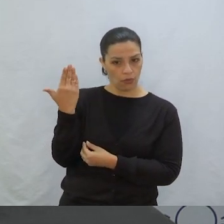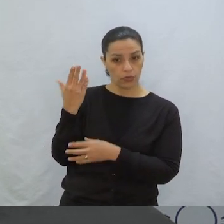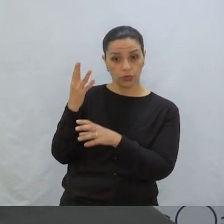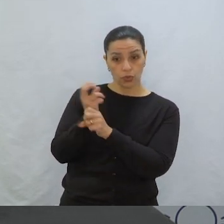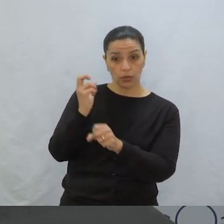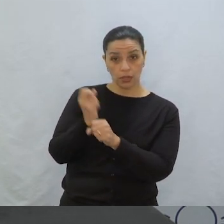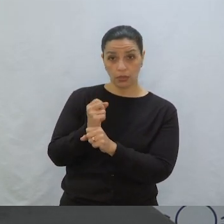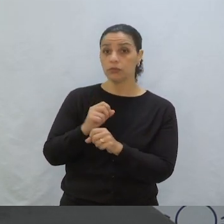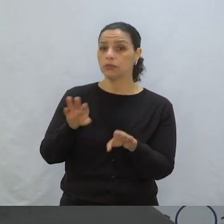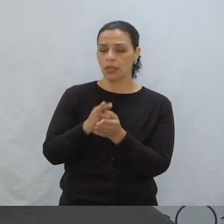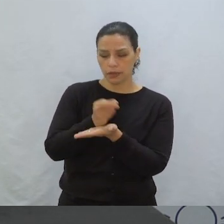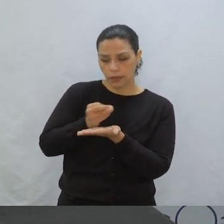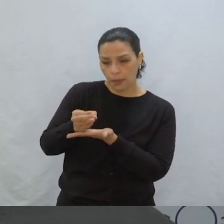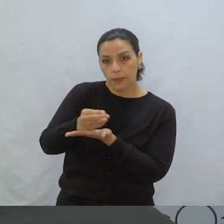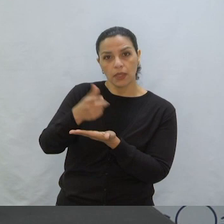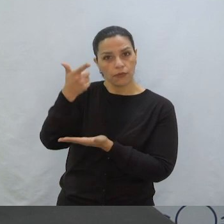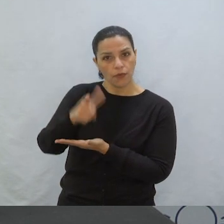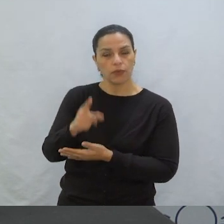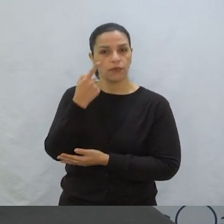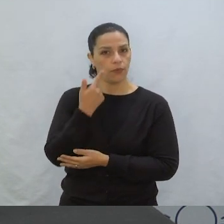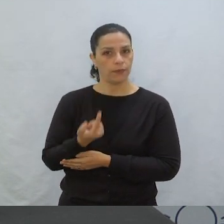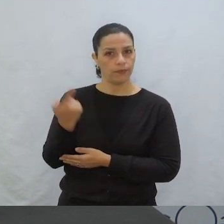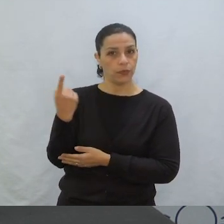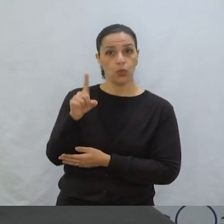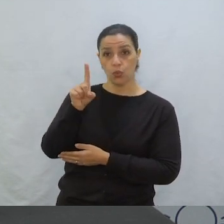Então vamos lá para a contagem com as nossas tampinhas novamente.